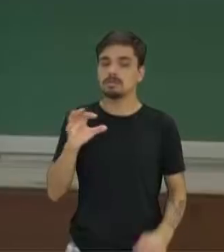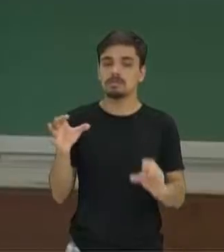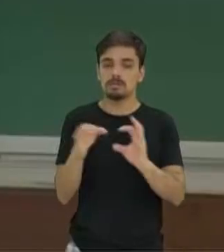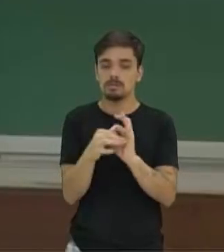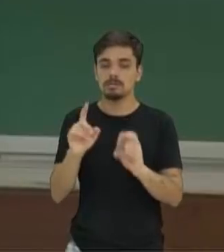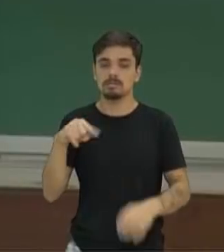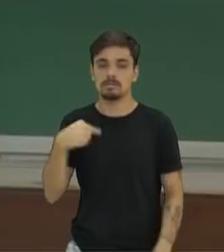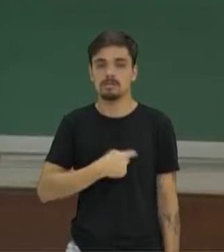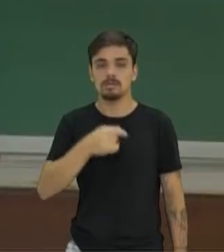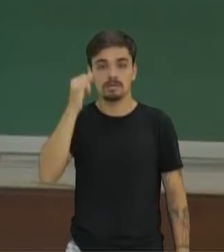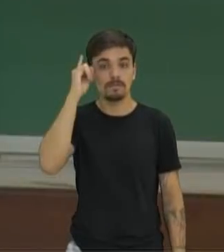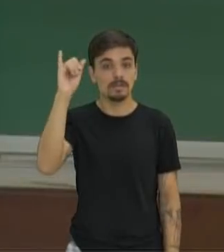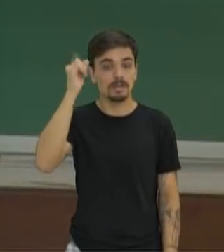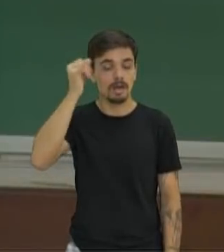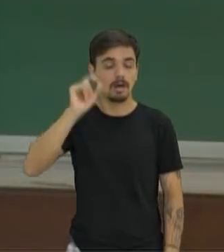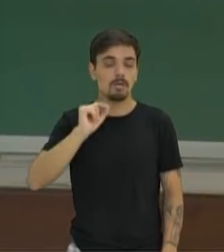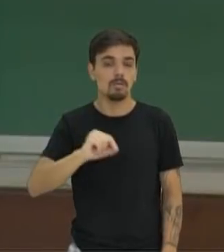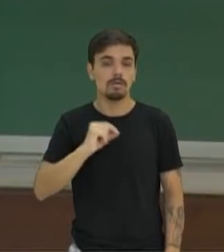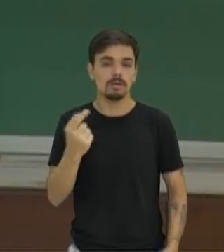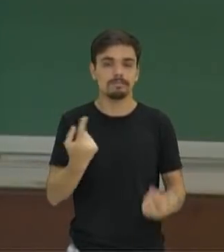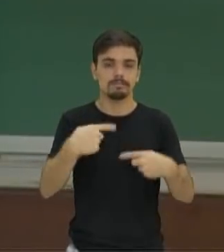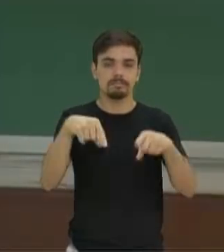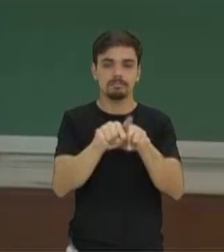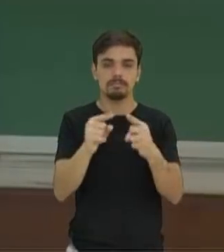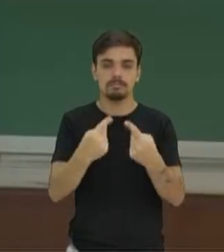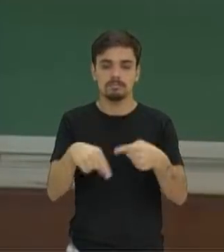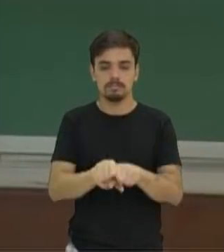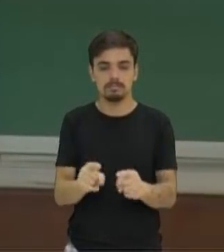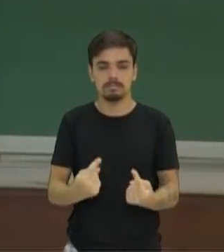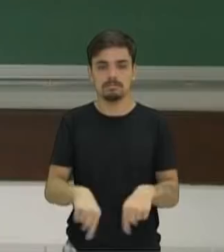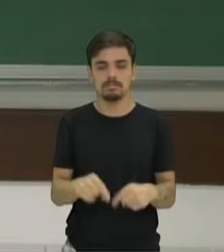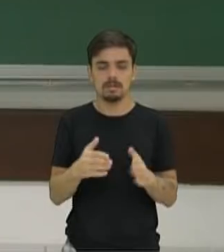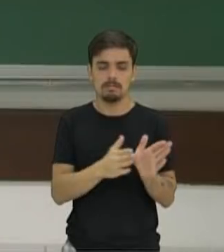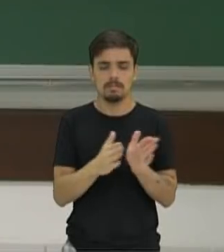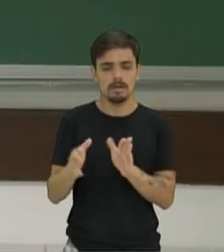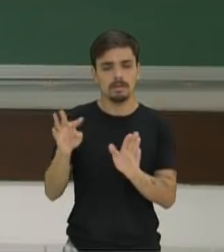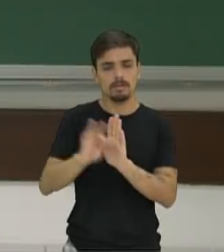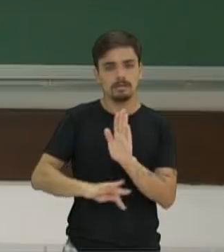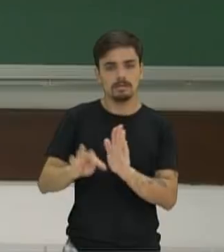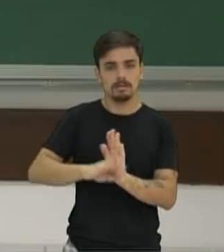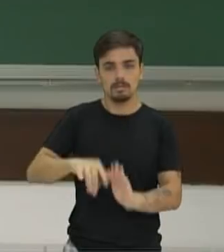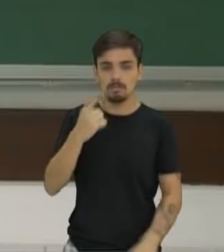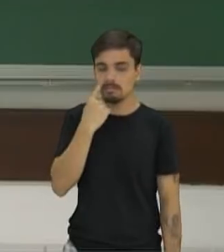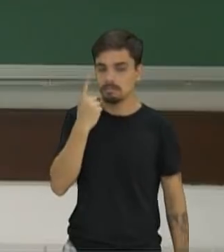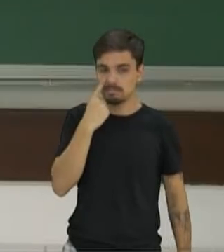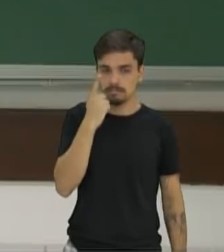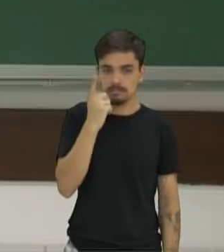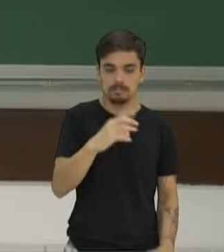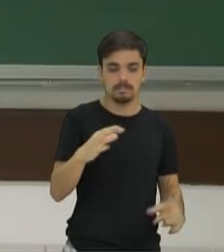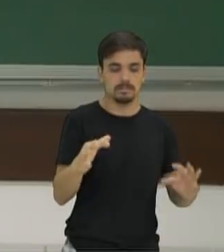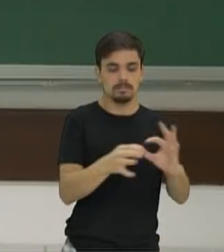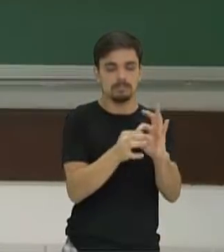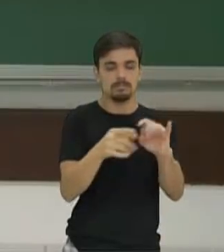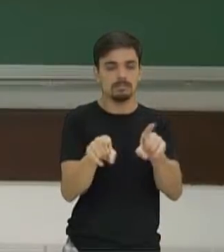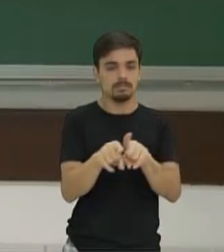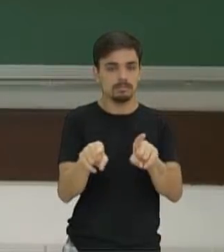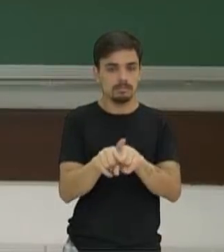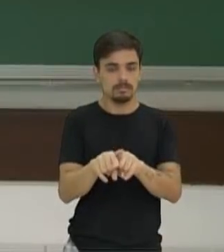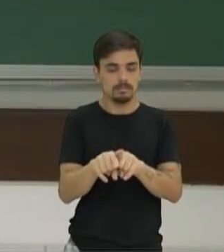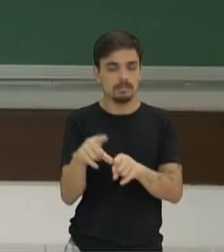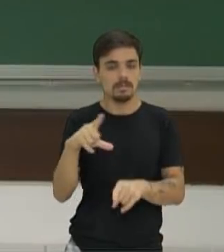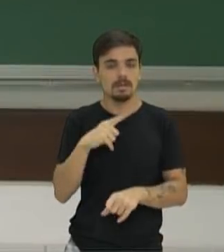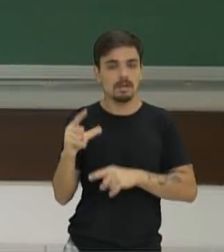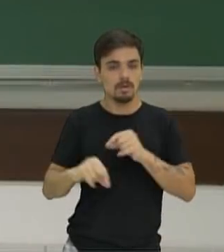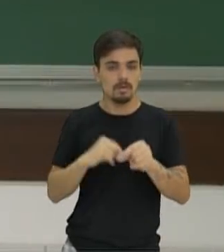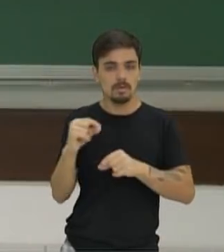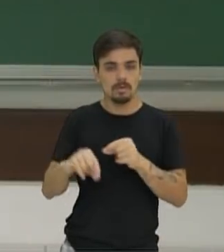gente ficar evitando repetições durante o nosso texto. Então, olha só, conectivos, certo? Para dar o quê? Para